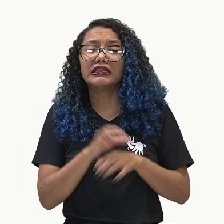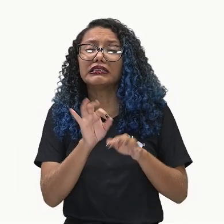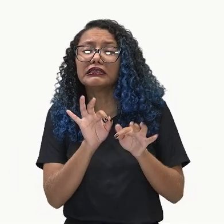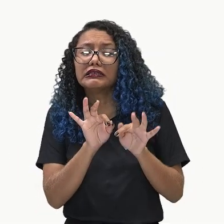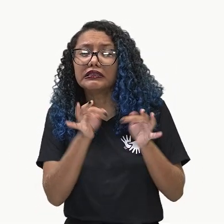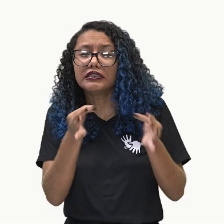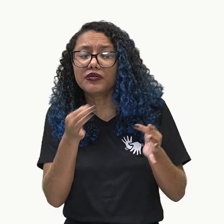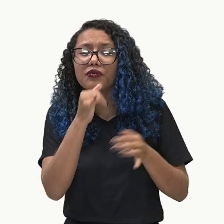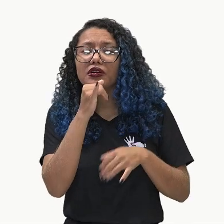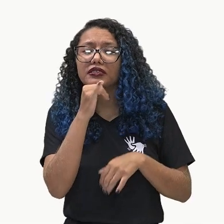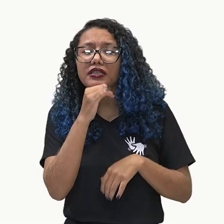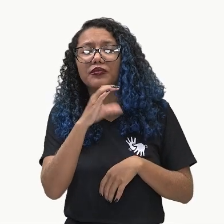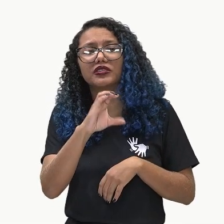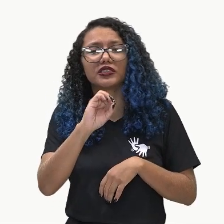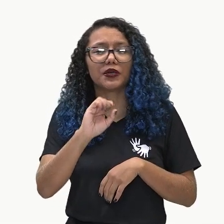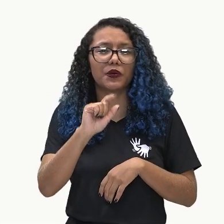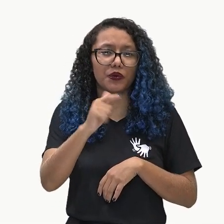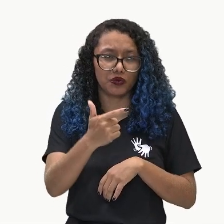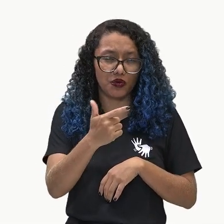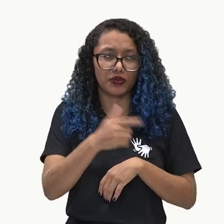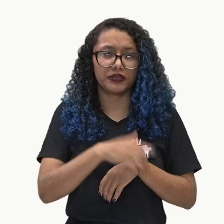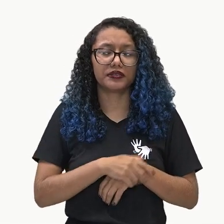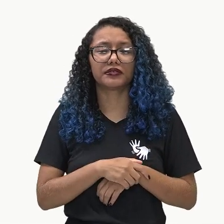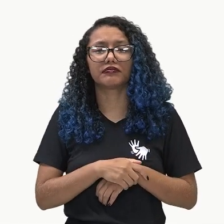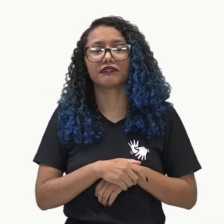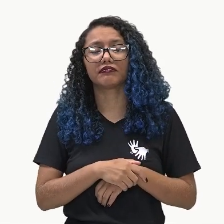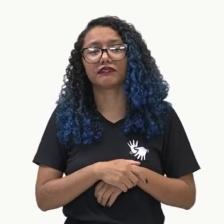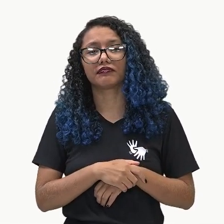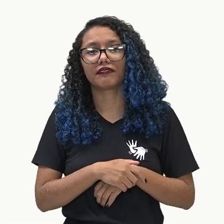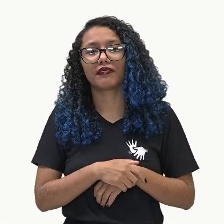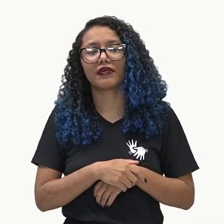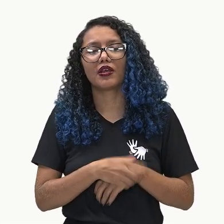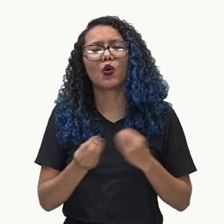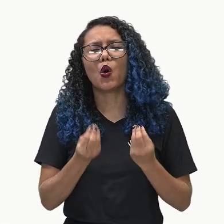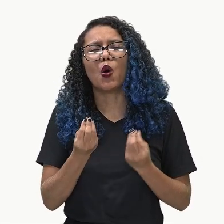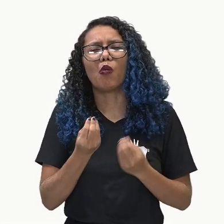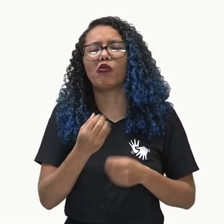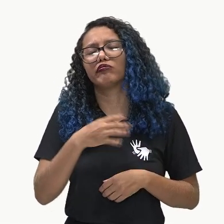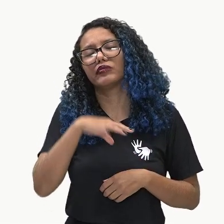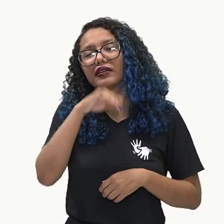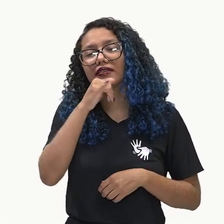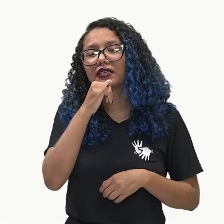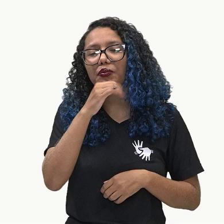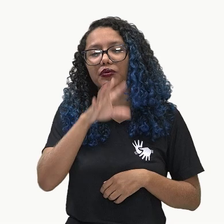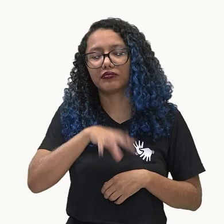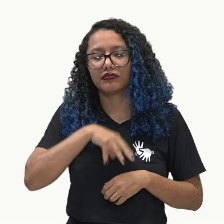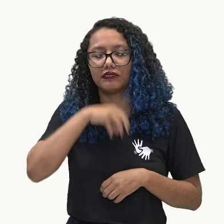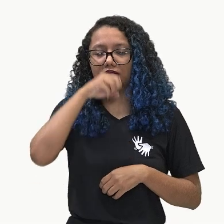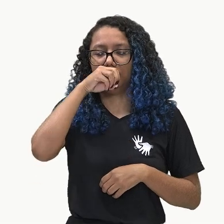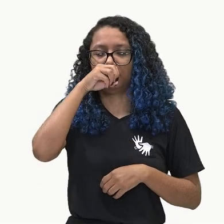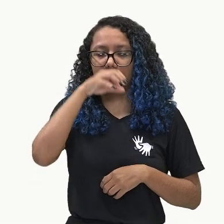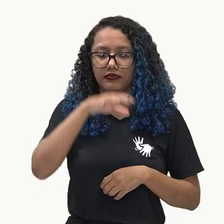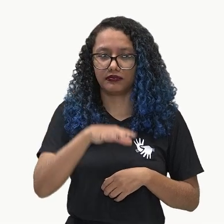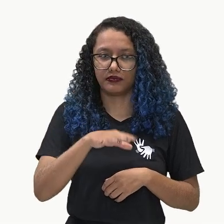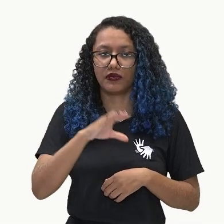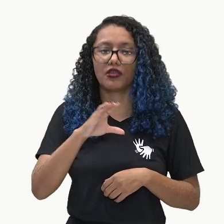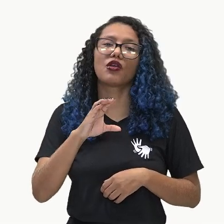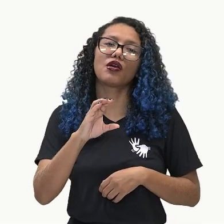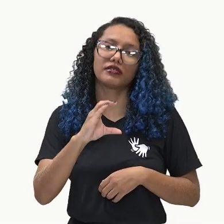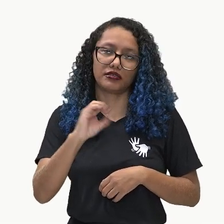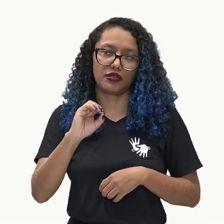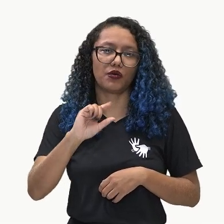de carbono, que nós eliminamos no processo de respiração. E